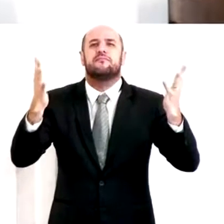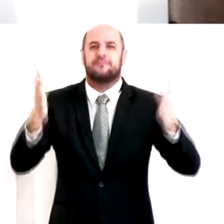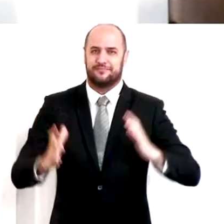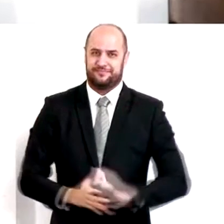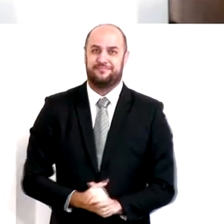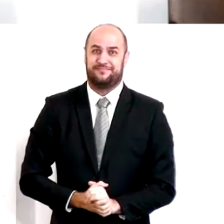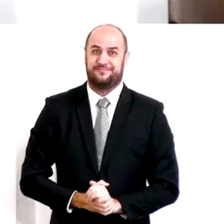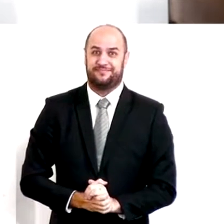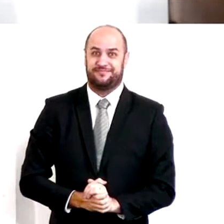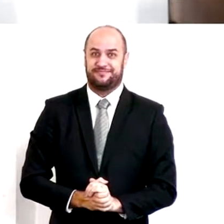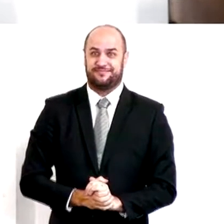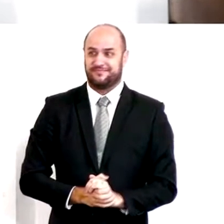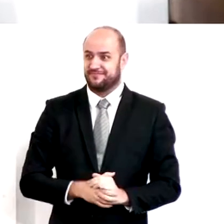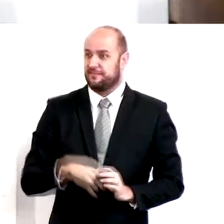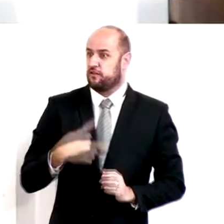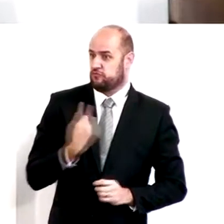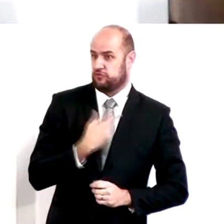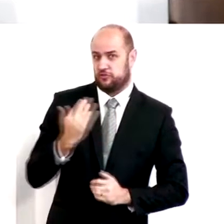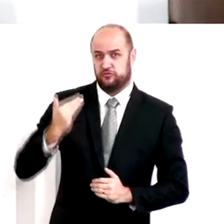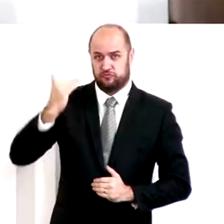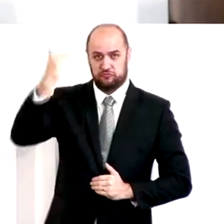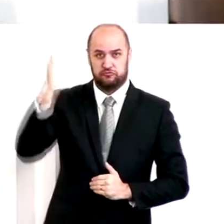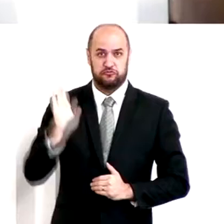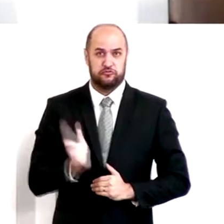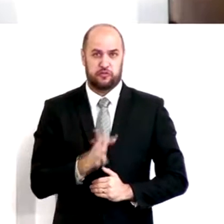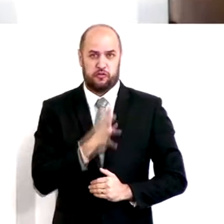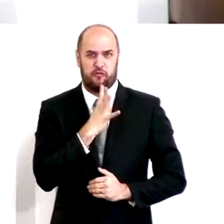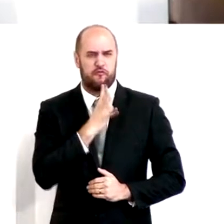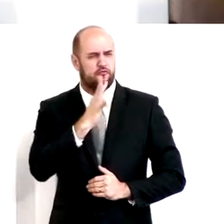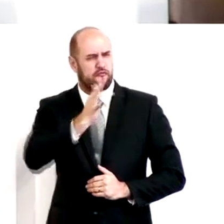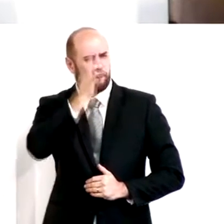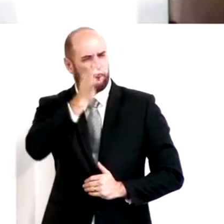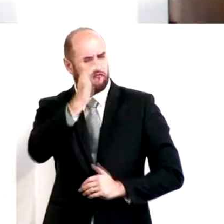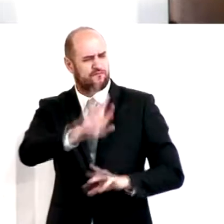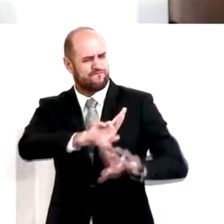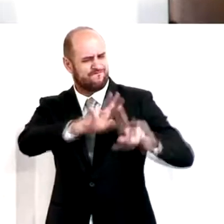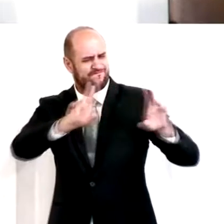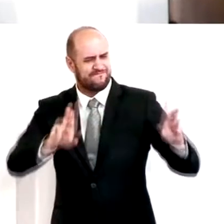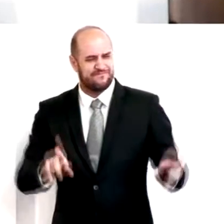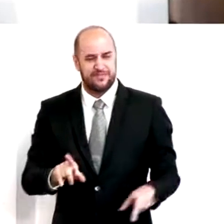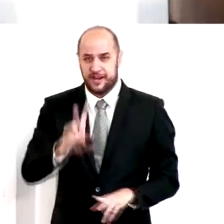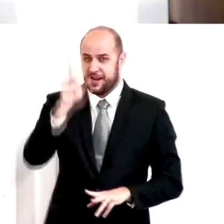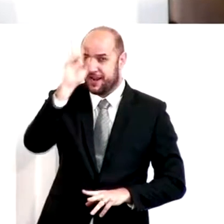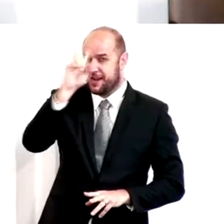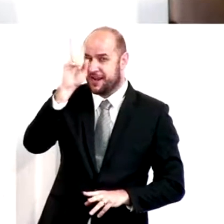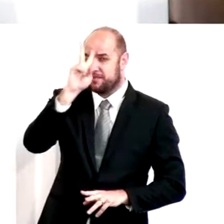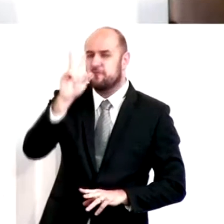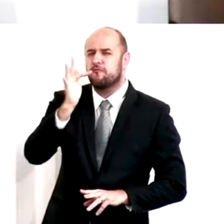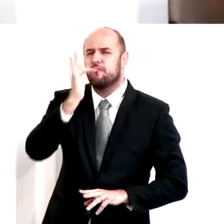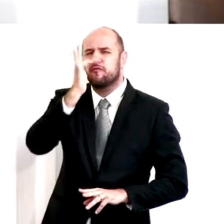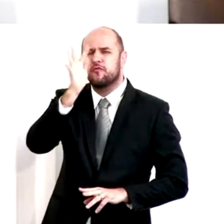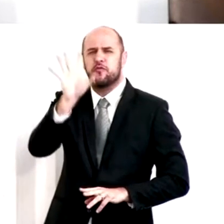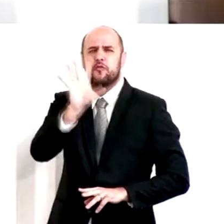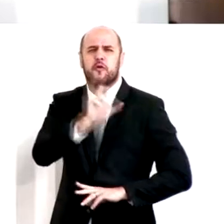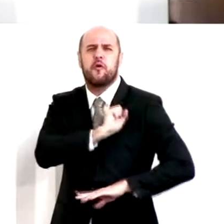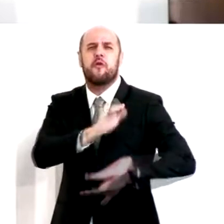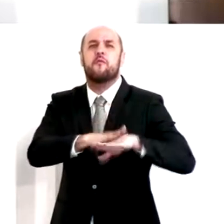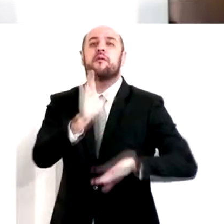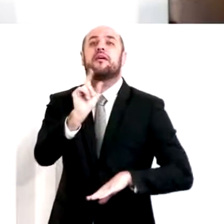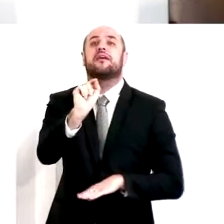E então nós adultos que já conhecemos muitas flores, nos lembramos, qual é a flor que você mais